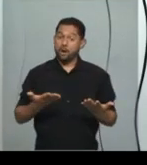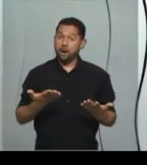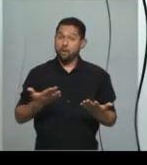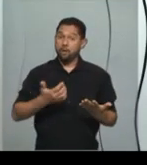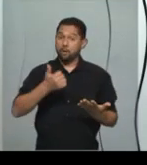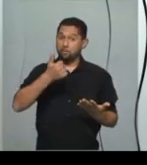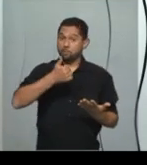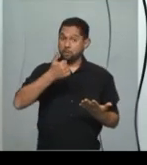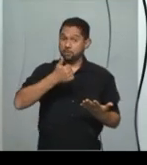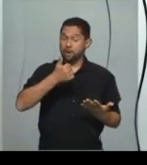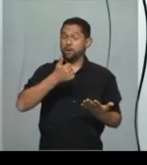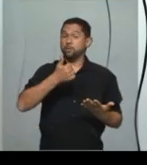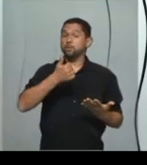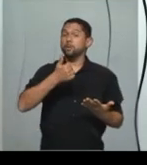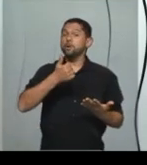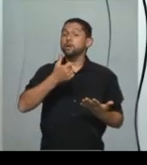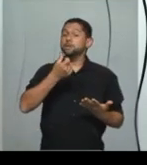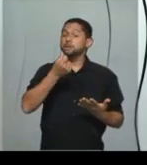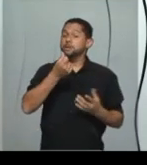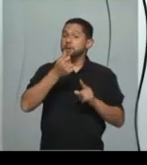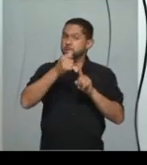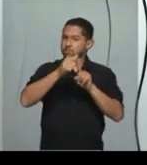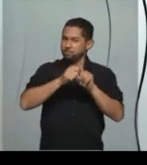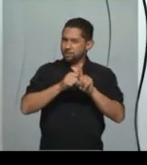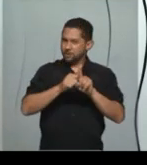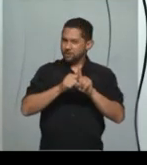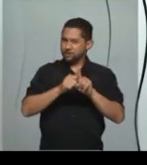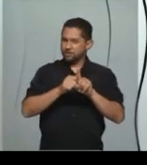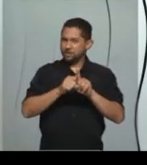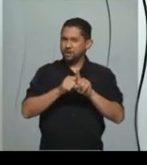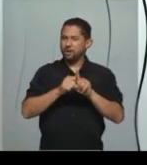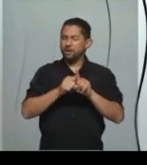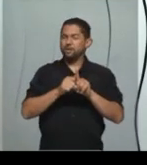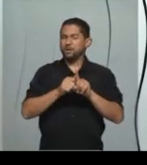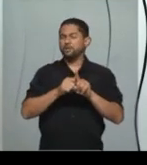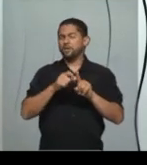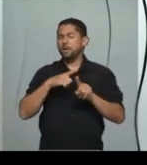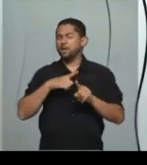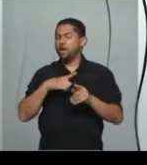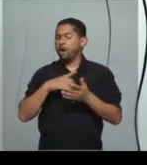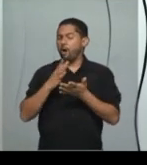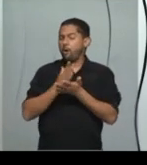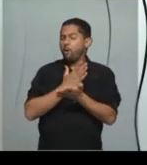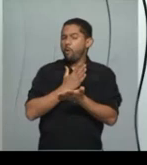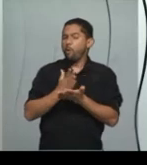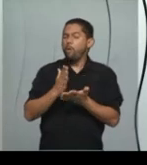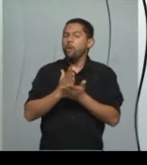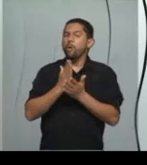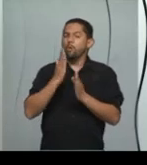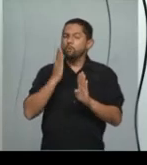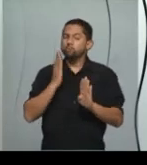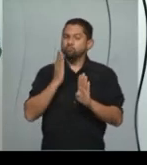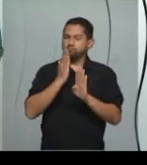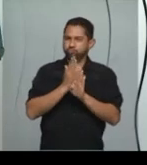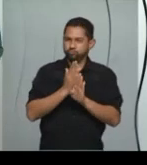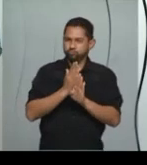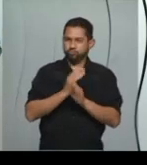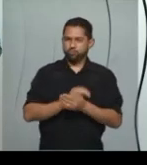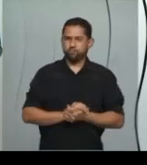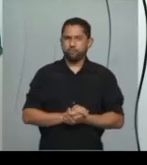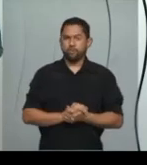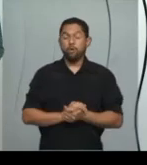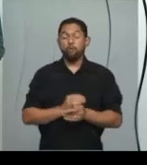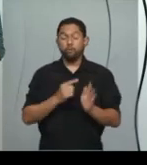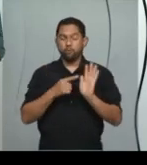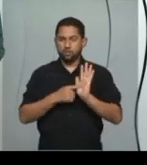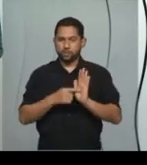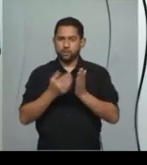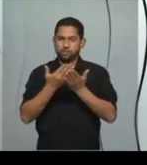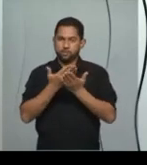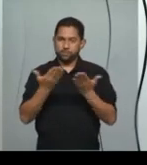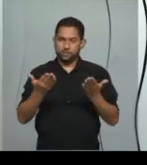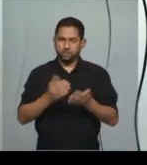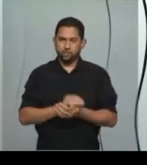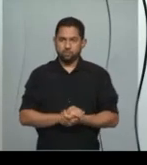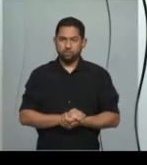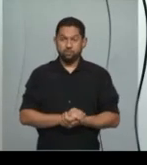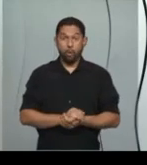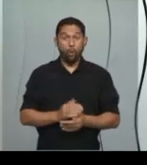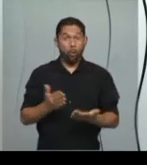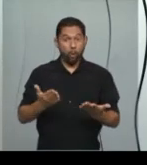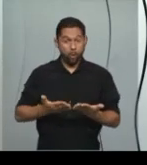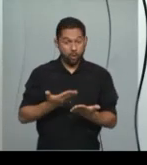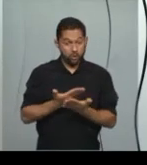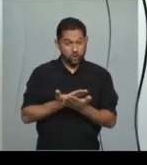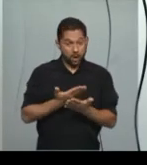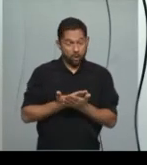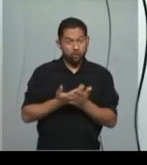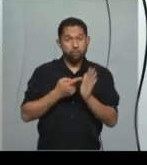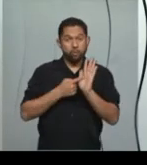encontros e eu quero mostrar para vocês aquilo que nós vamos trabalhar nesses 3 encontros. Bom, na aula de hoje nós vamos trabalhar com as